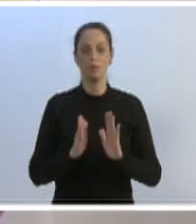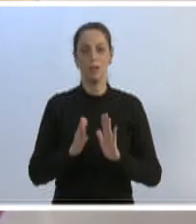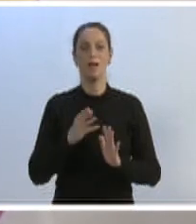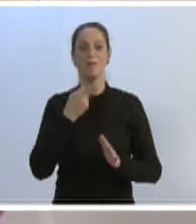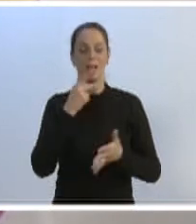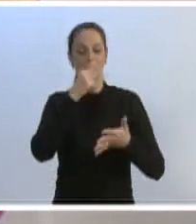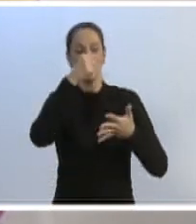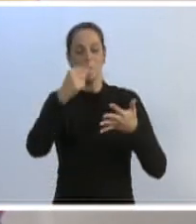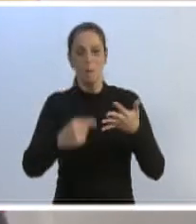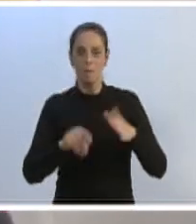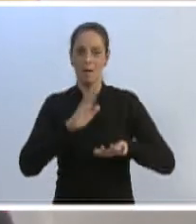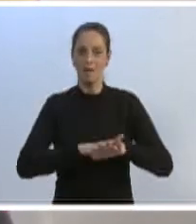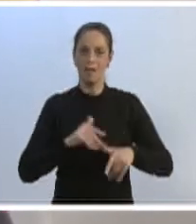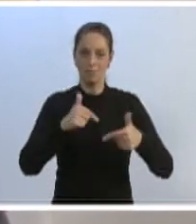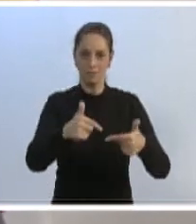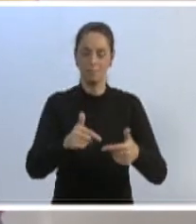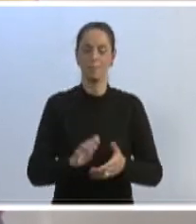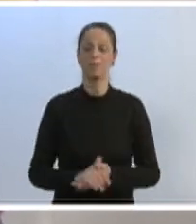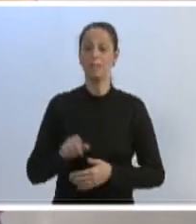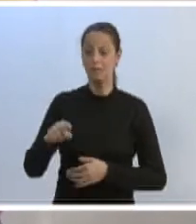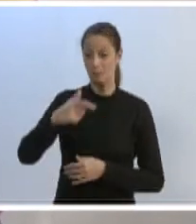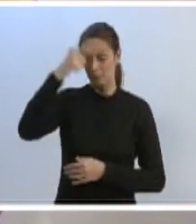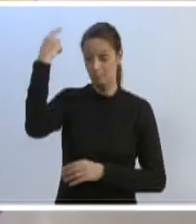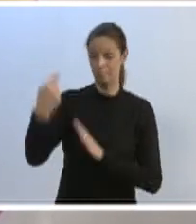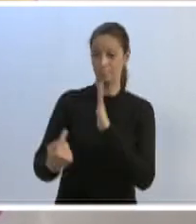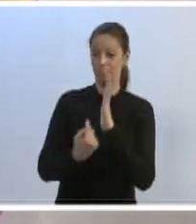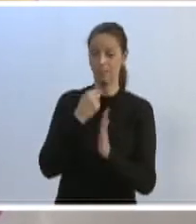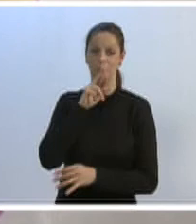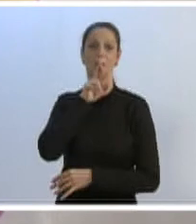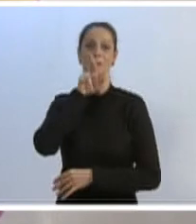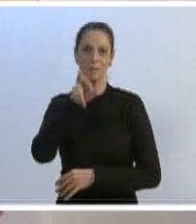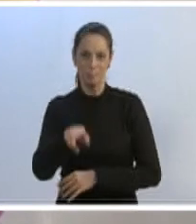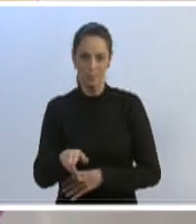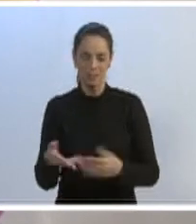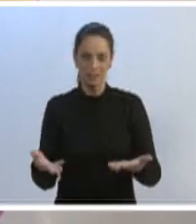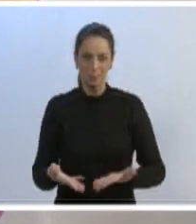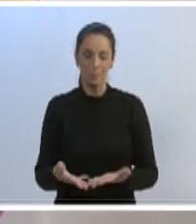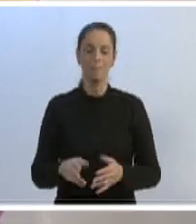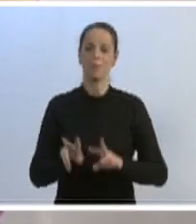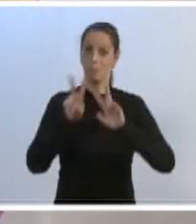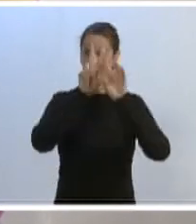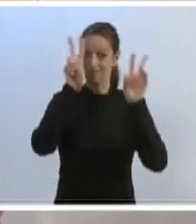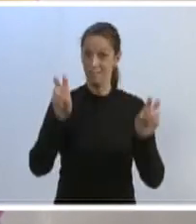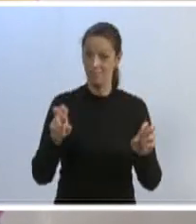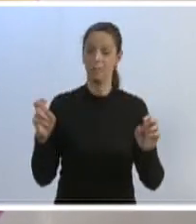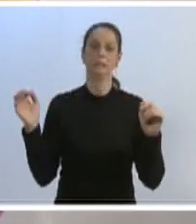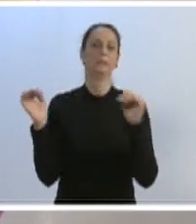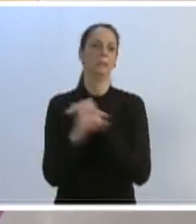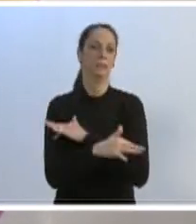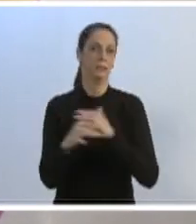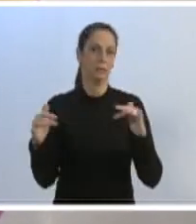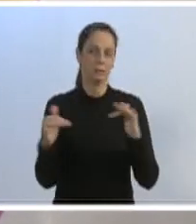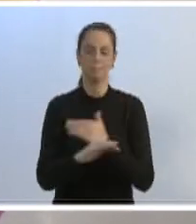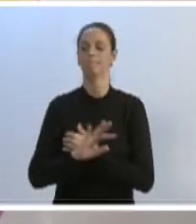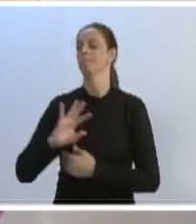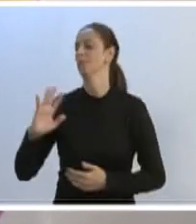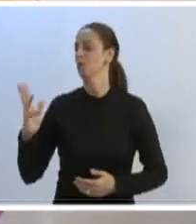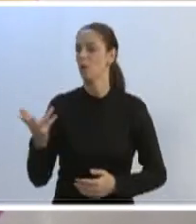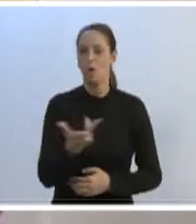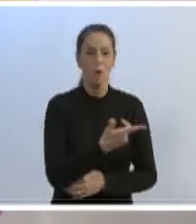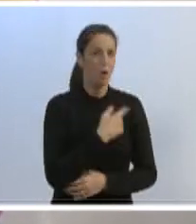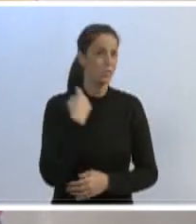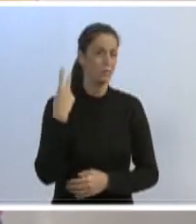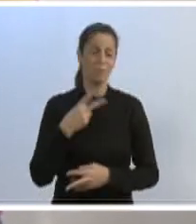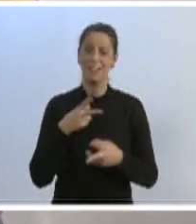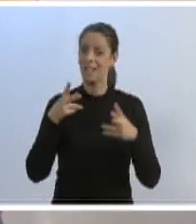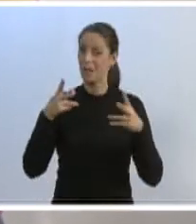E também respondendo ao vereador Adriano Pereira, com relação ao trânsito, todos os vereadores que saíram da